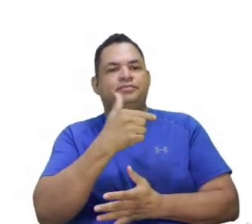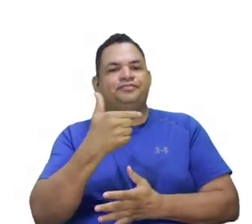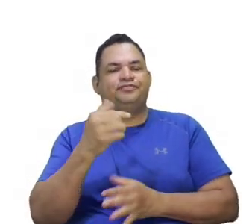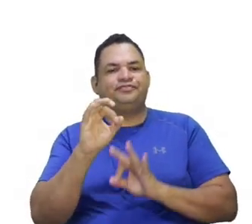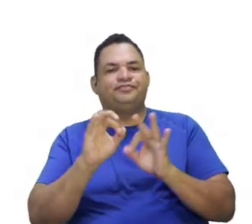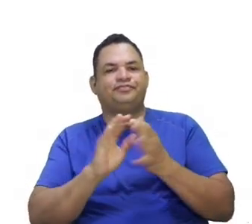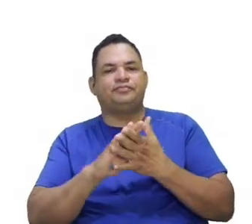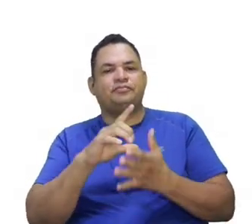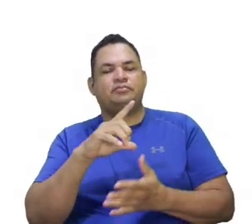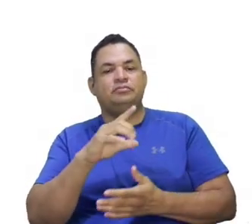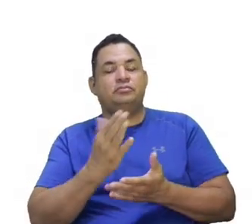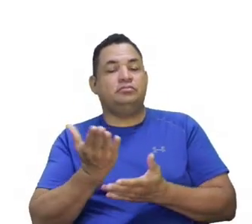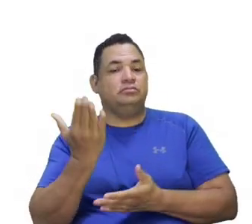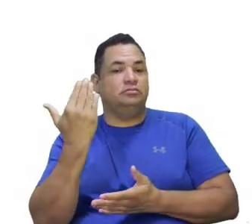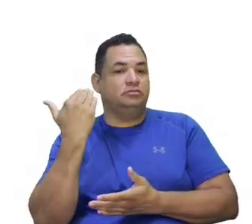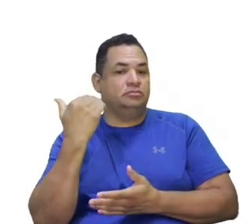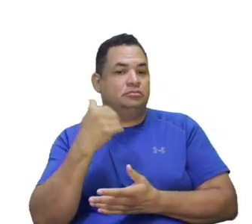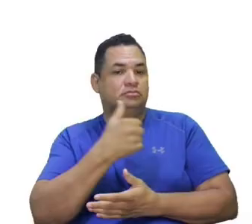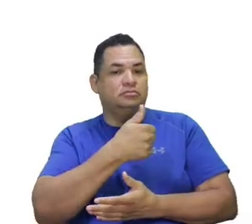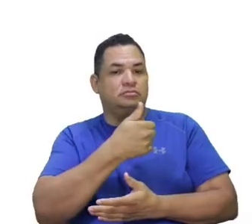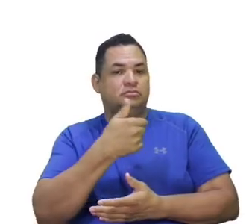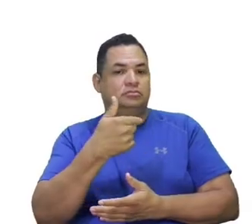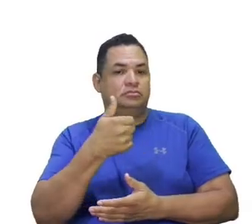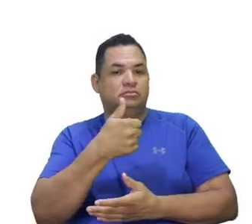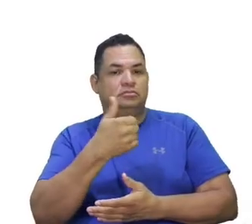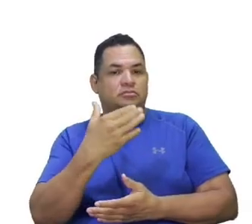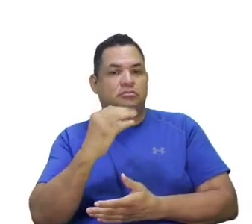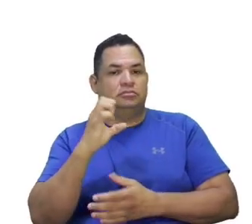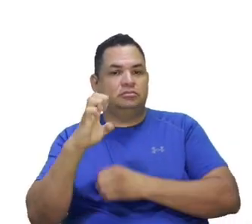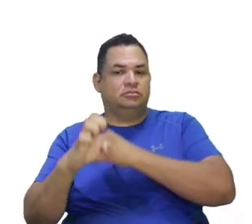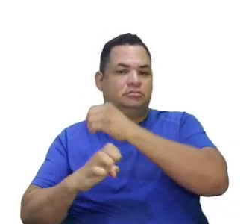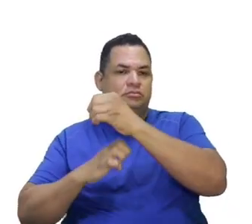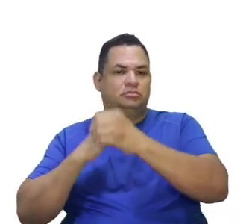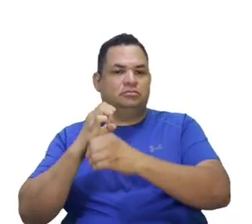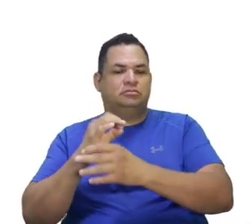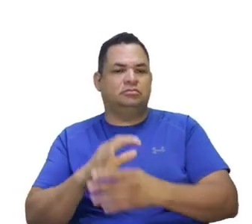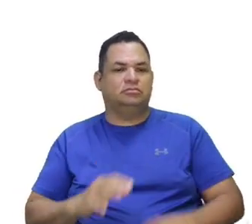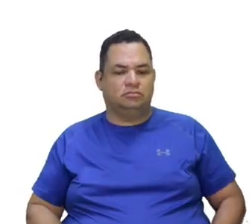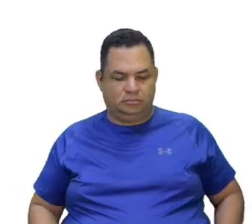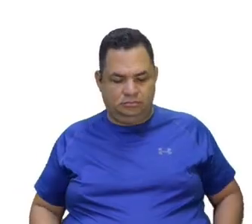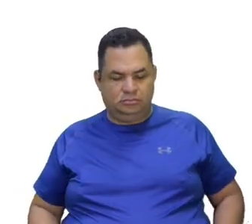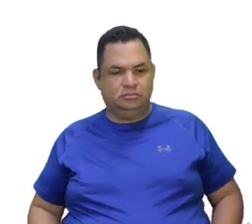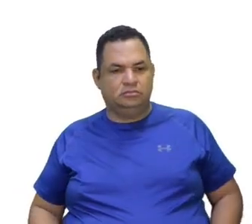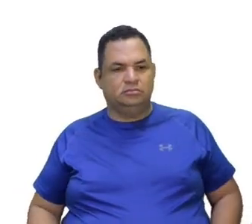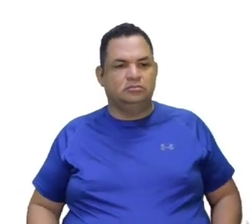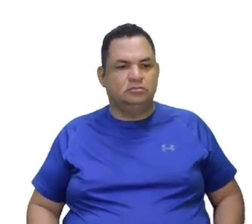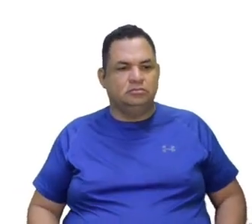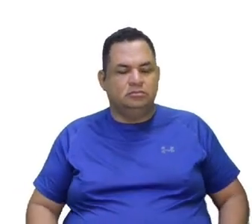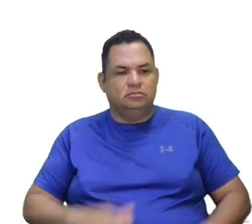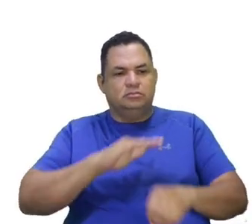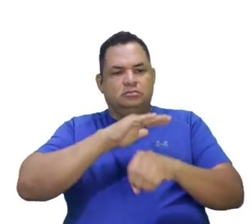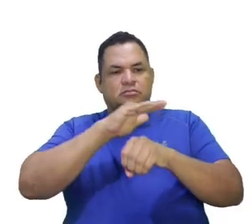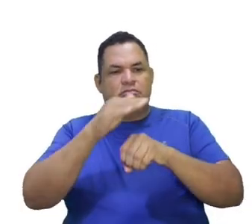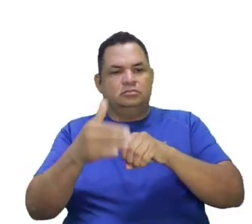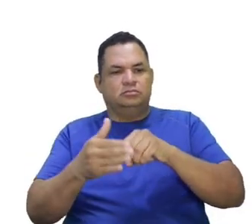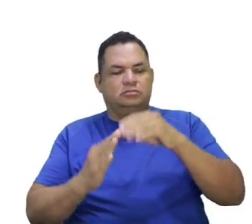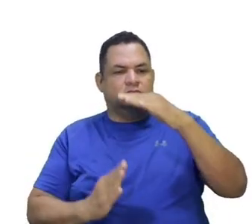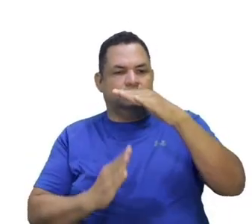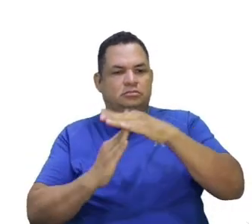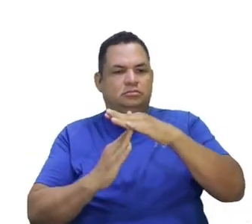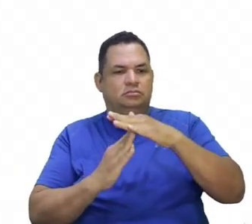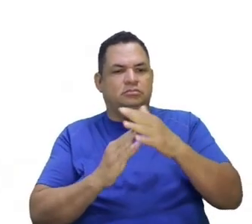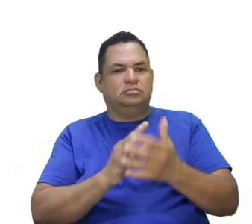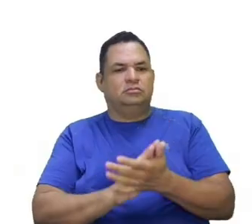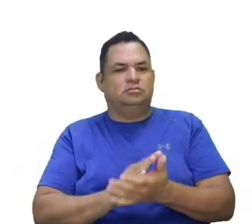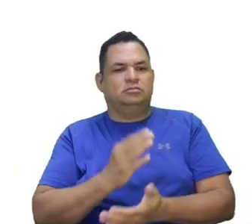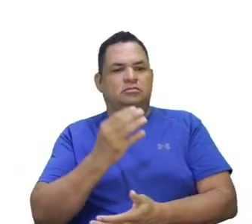neutro tinha 8 elétrons, agora ele passou a ter 10 elétrons. E a sua camada de valência que tinha 6,